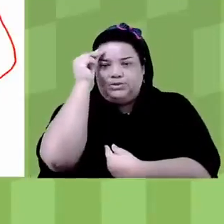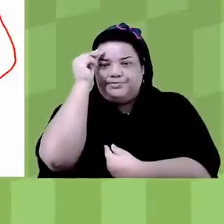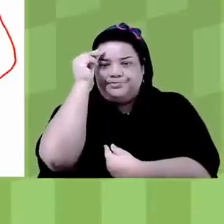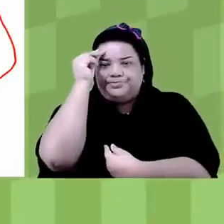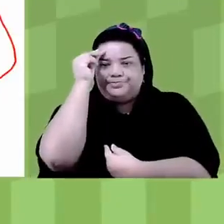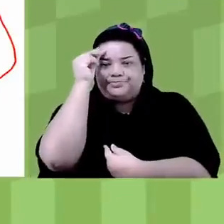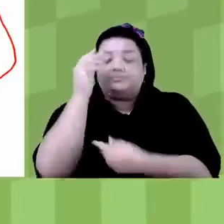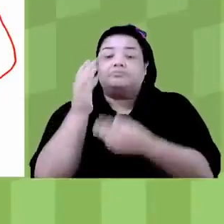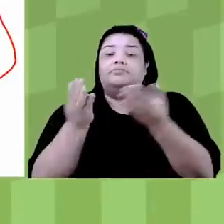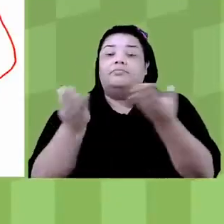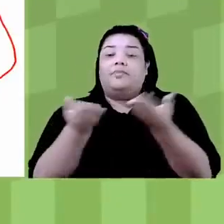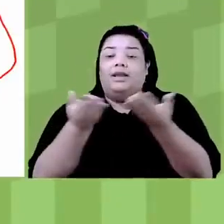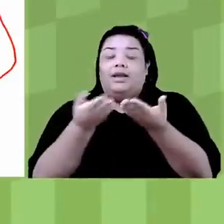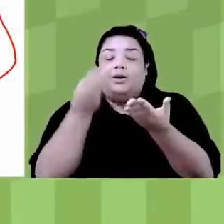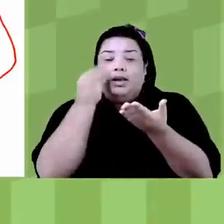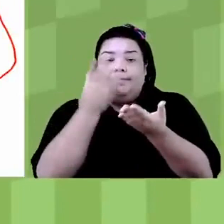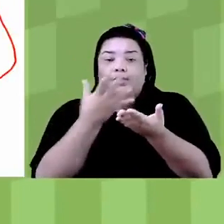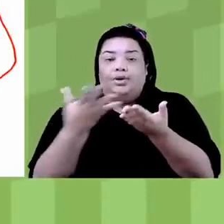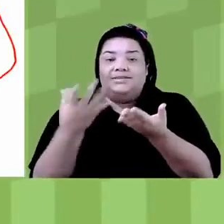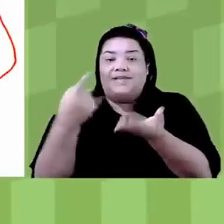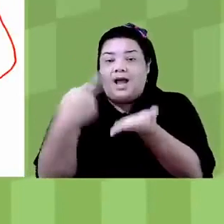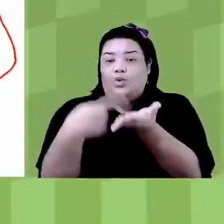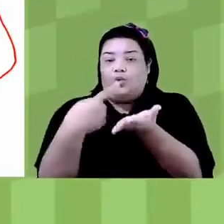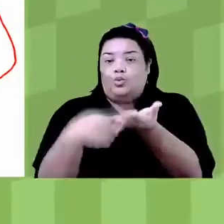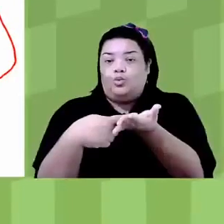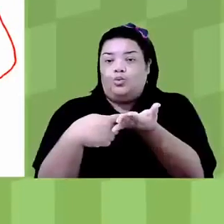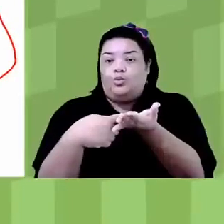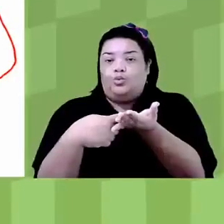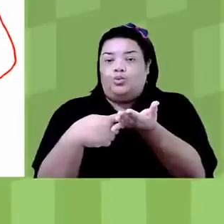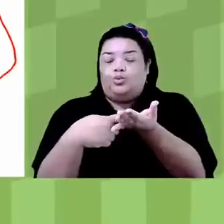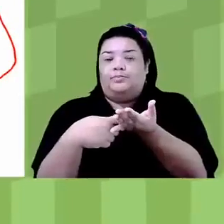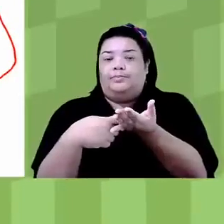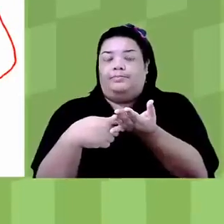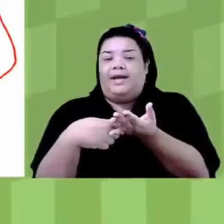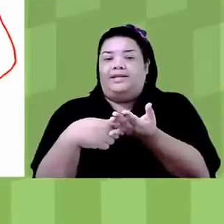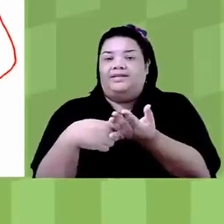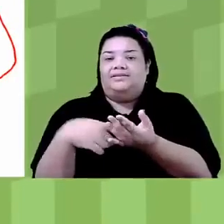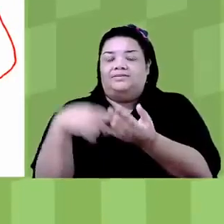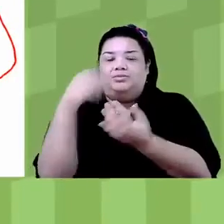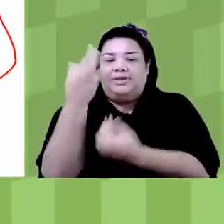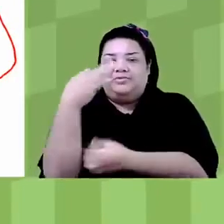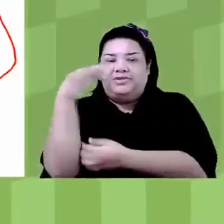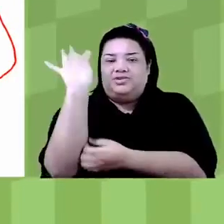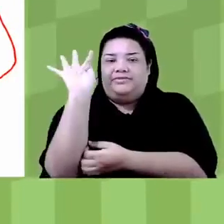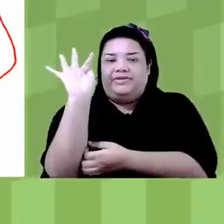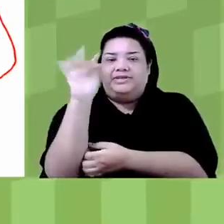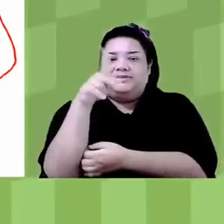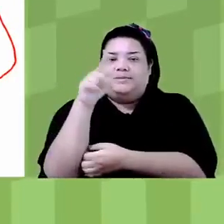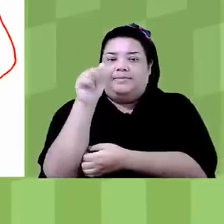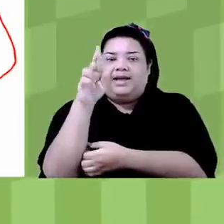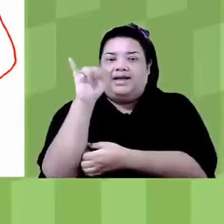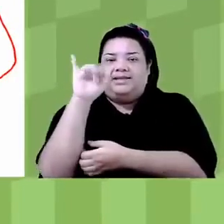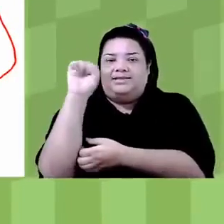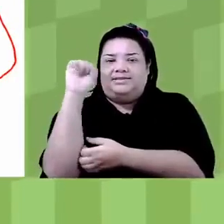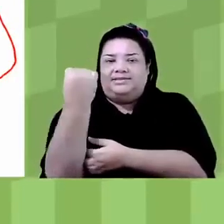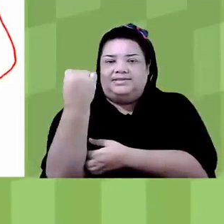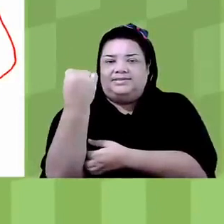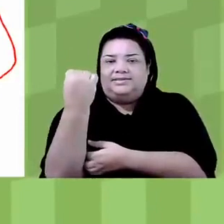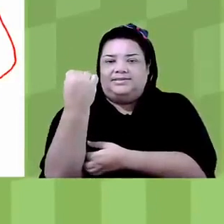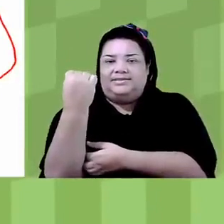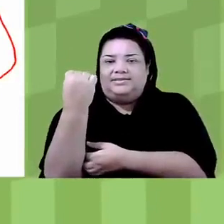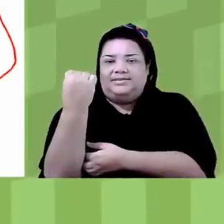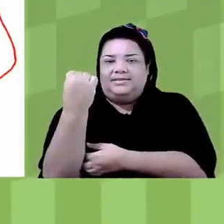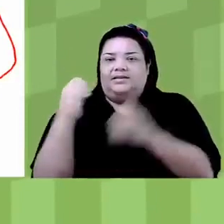ele fala isso, ele diz, ele conclamou, e os países assinaram, a manter o aumento da temperatura